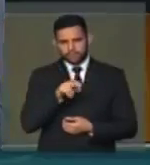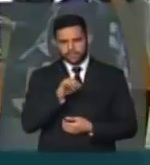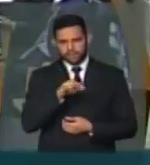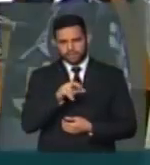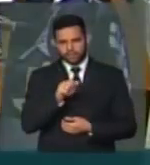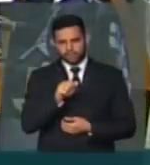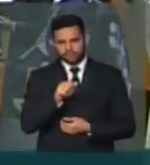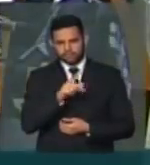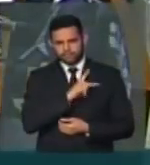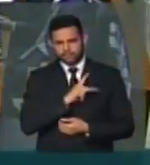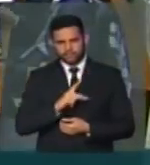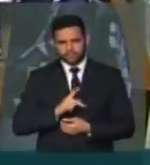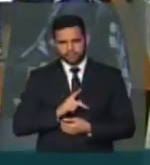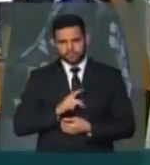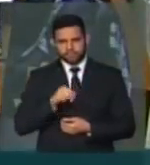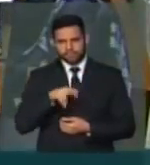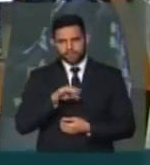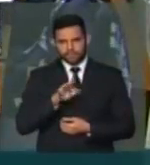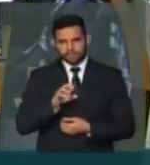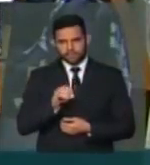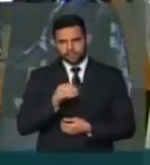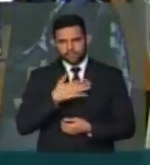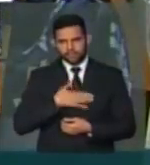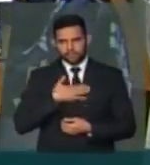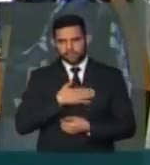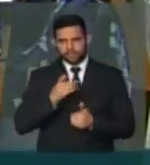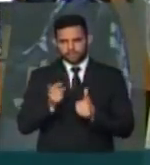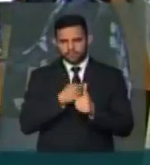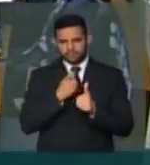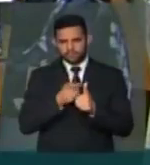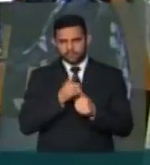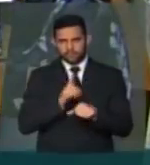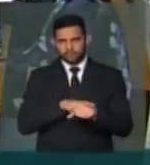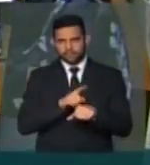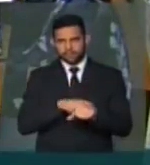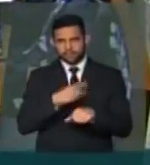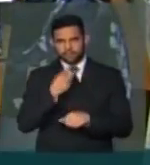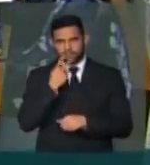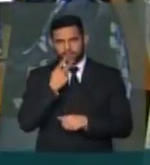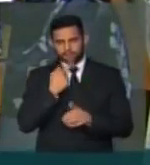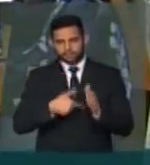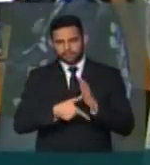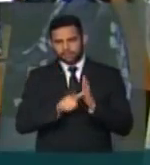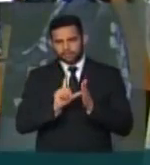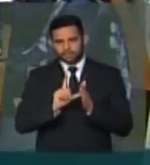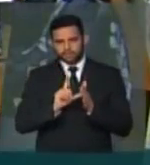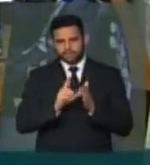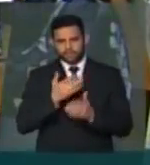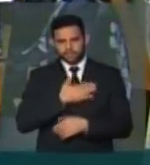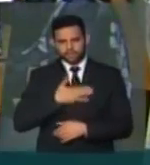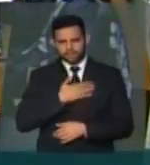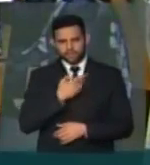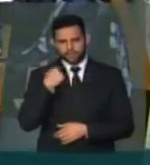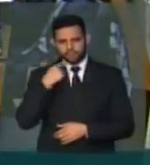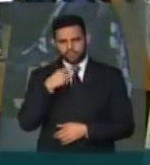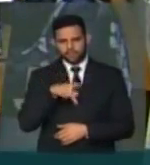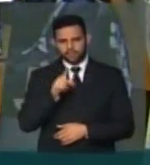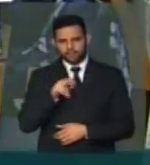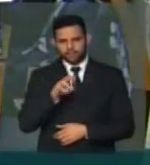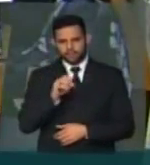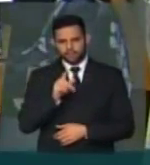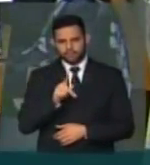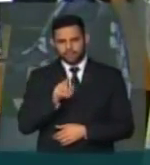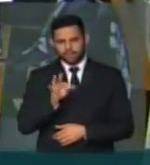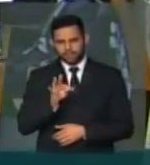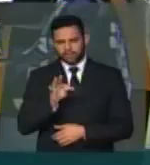Obrigado, presidente, deputado Mandetta. Eu gostaria de, primeiramente, esteve falando aqui antes o nosso querido amigo deputado Caetano, do PT